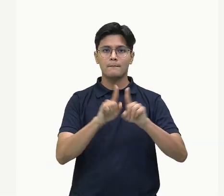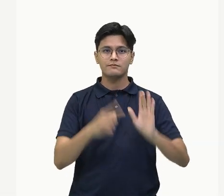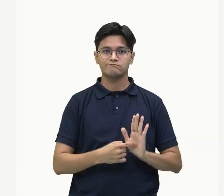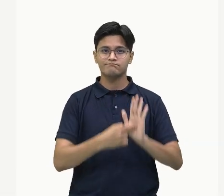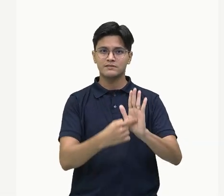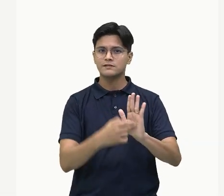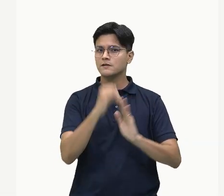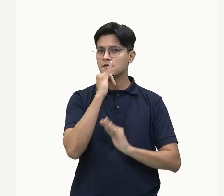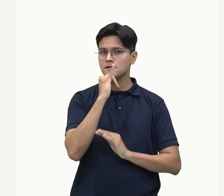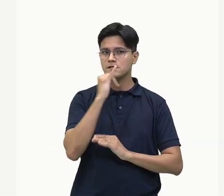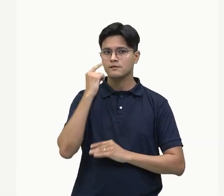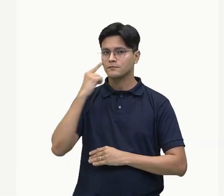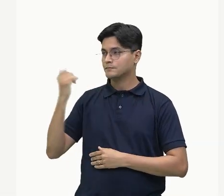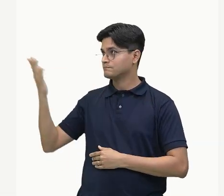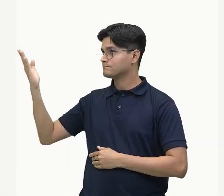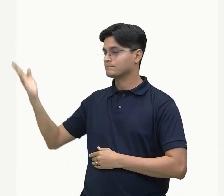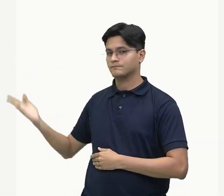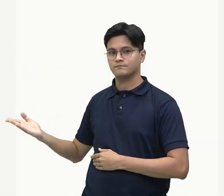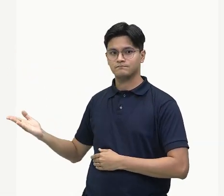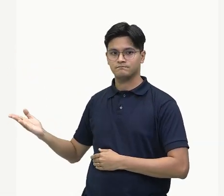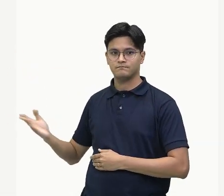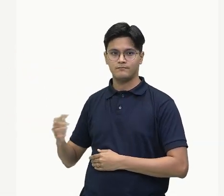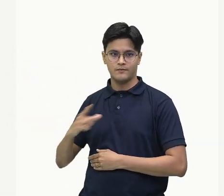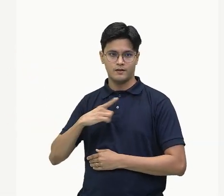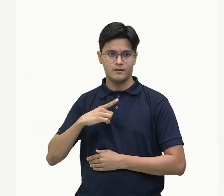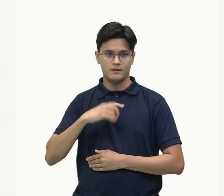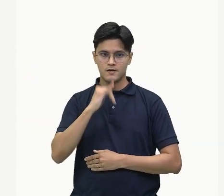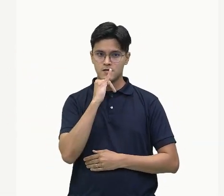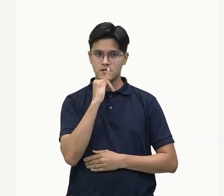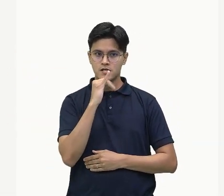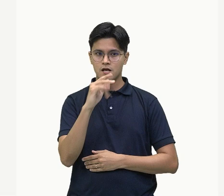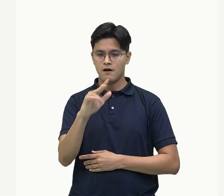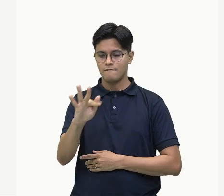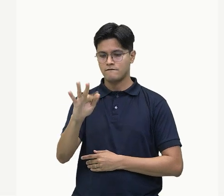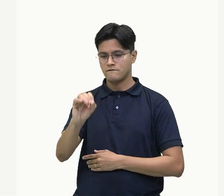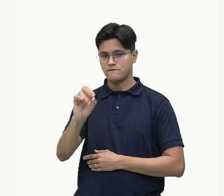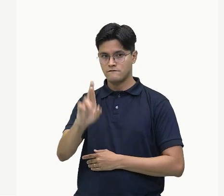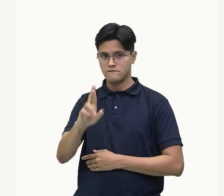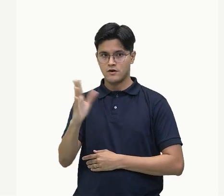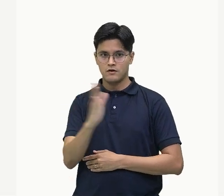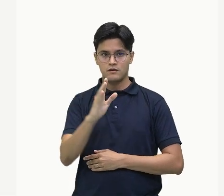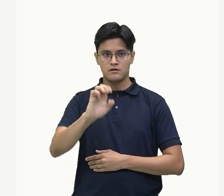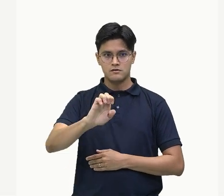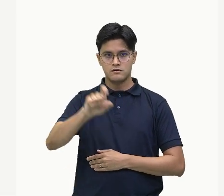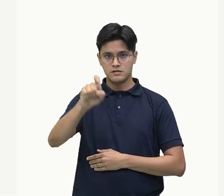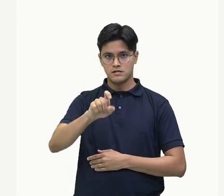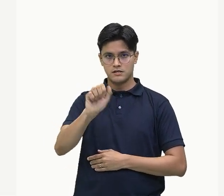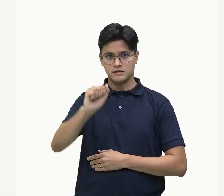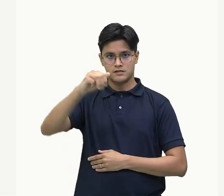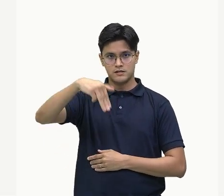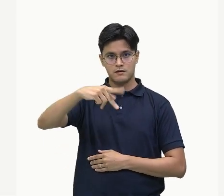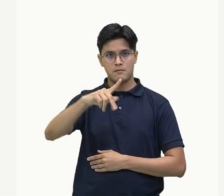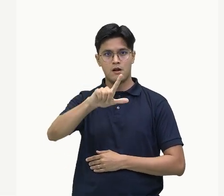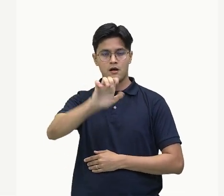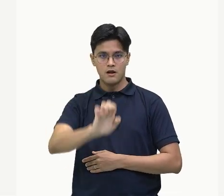Vamos lá. Nós temos, for example. Então, vou utilizar, né, essas expressões.